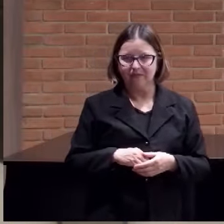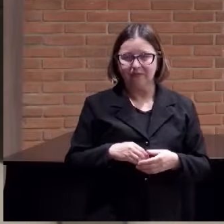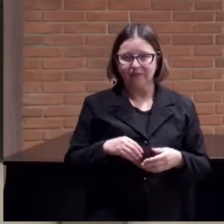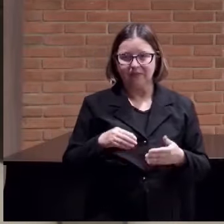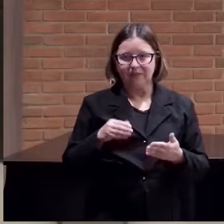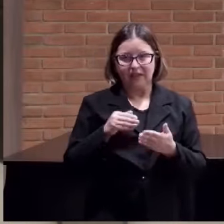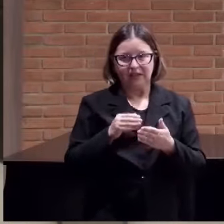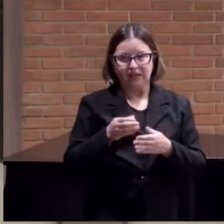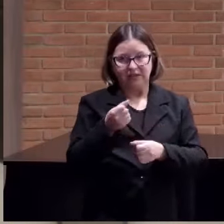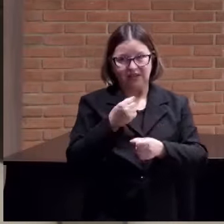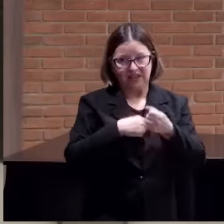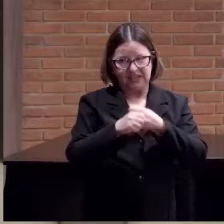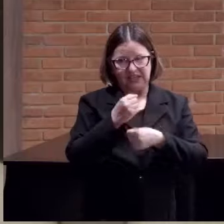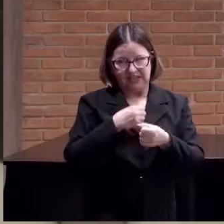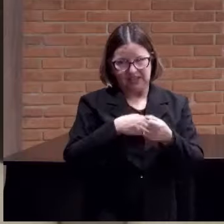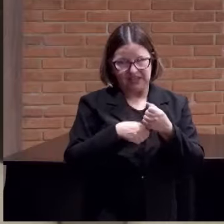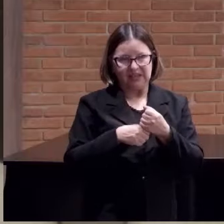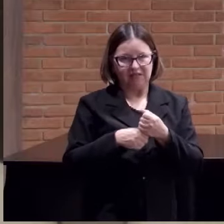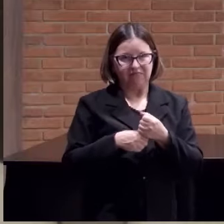terrível.